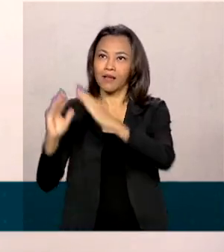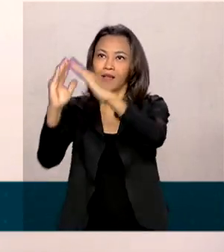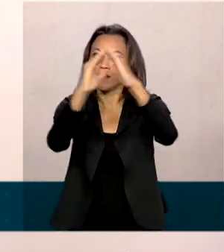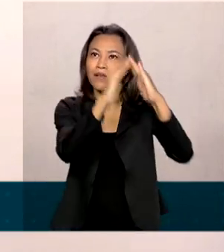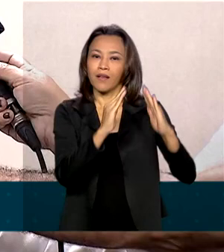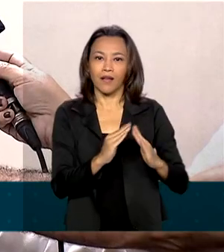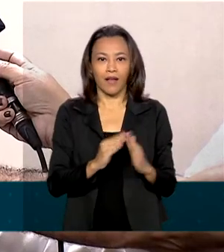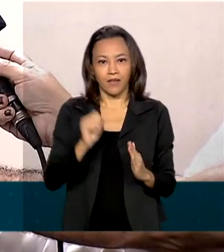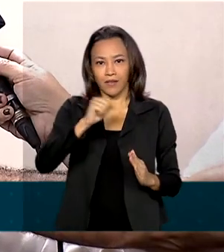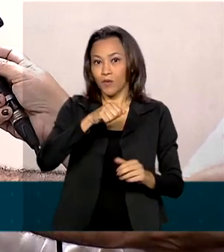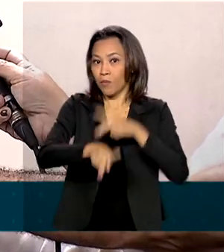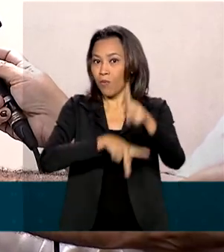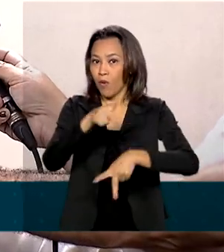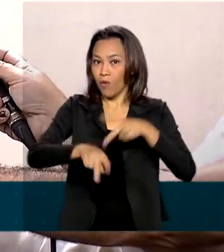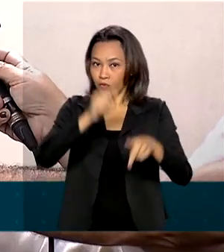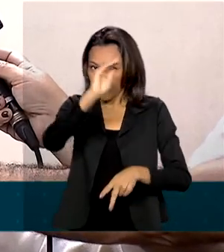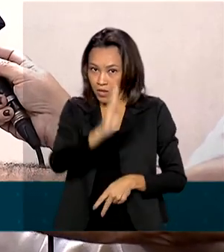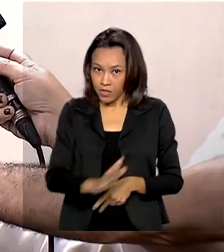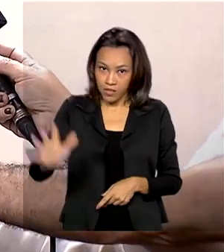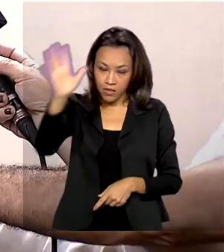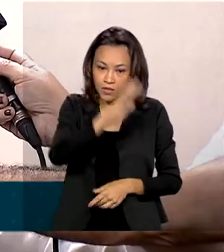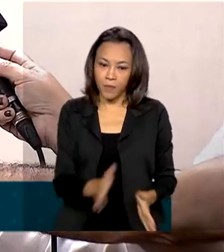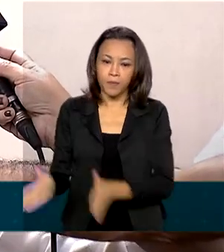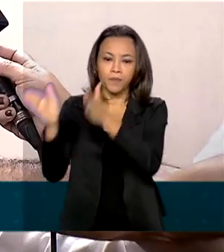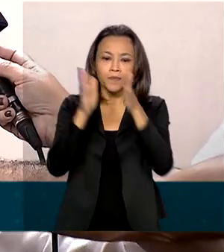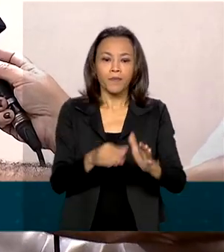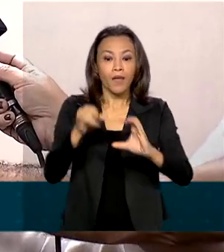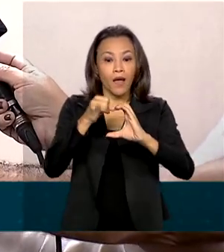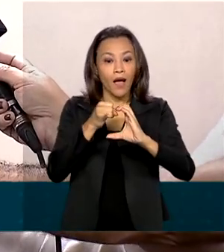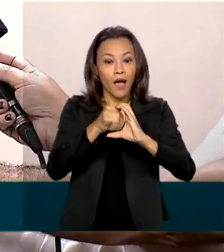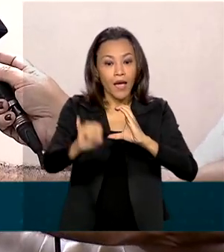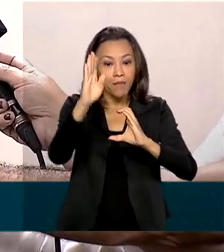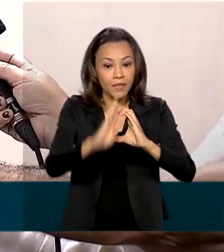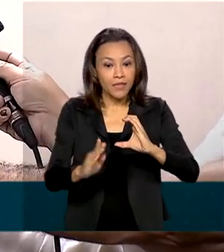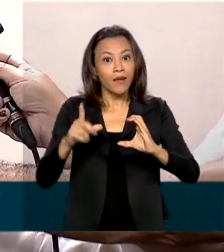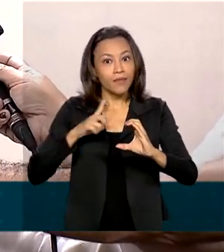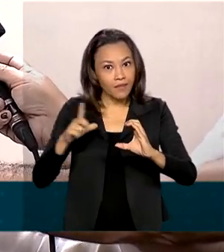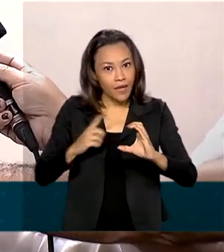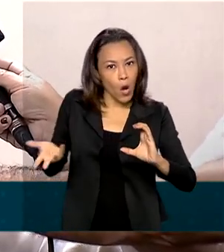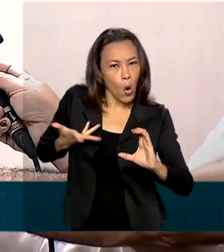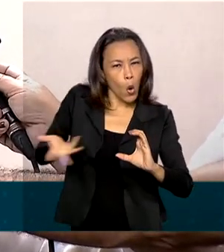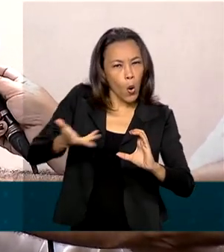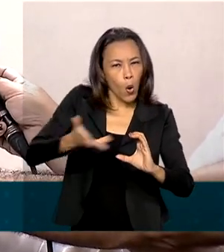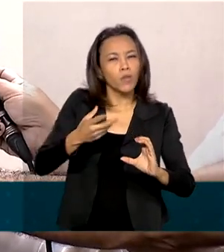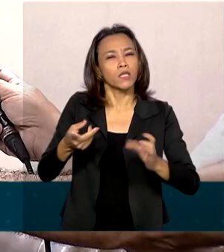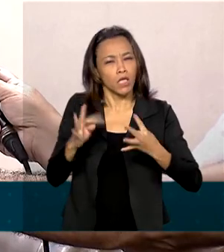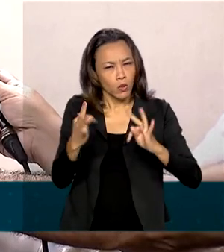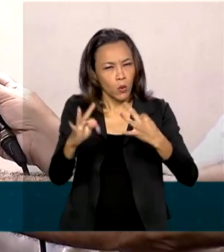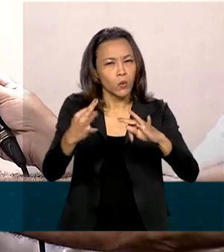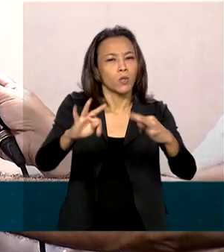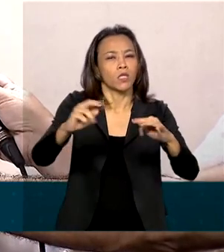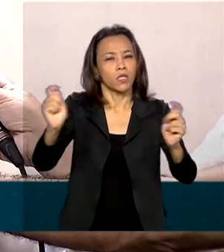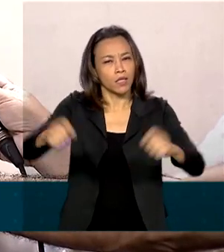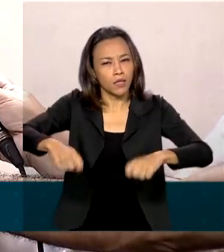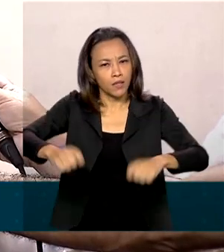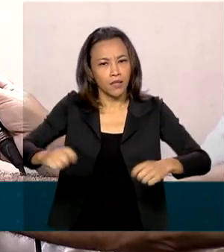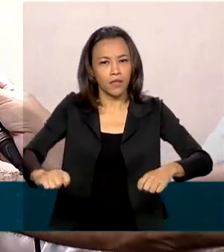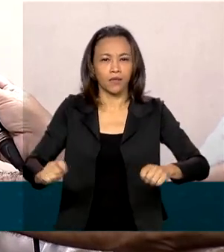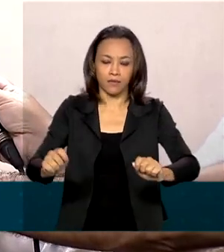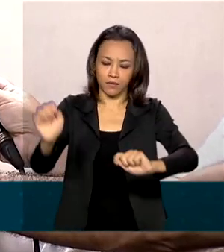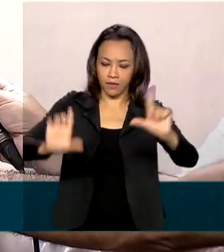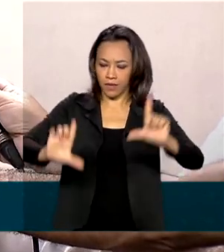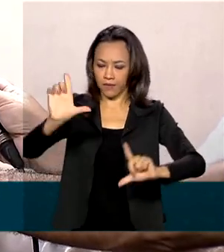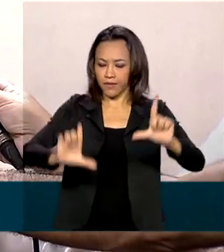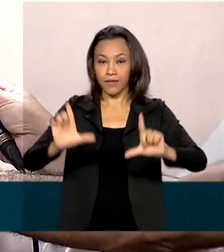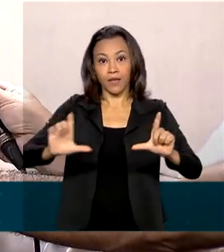dos brasileiros. A EBC é uma empresa que tem velocidade, tem tecnologia, a gente vai transmitir na televisão aberta, no